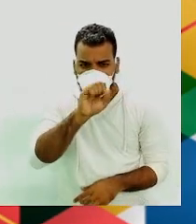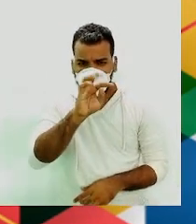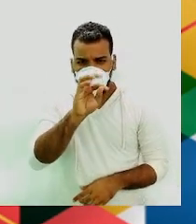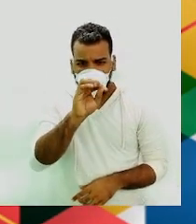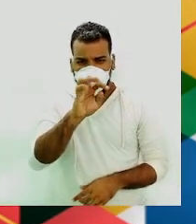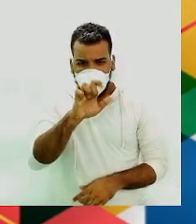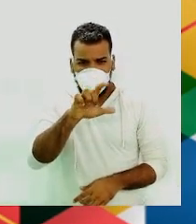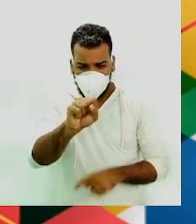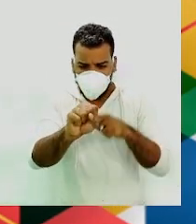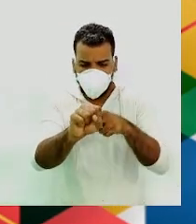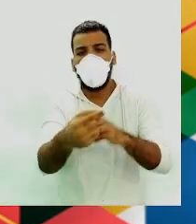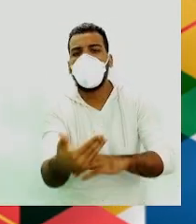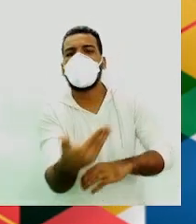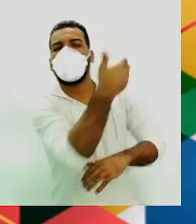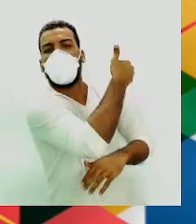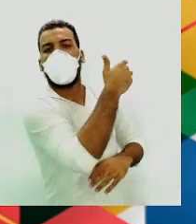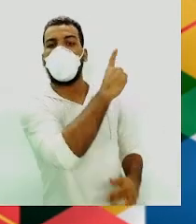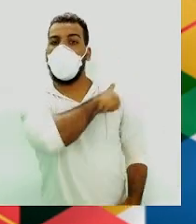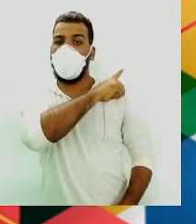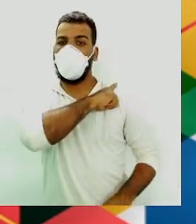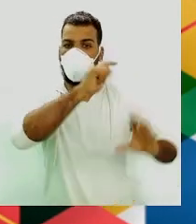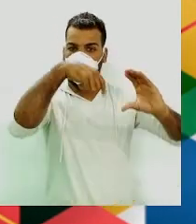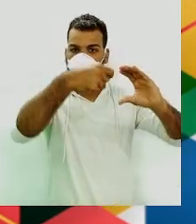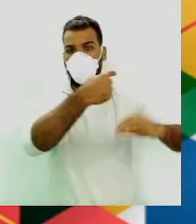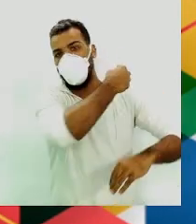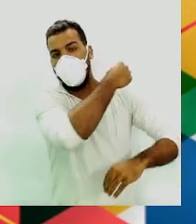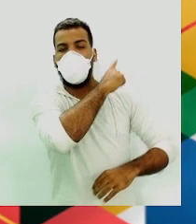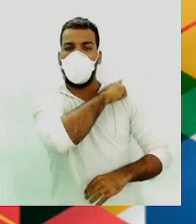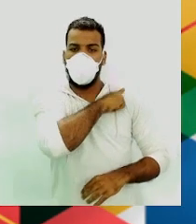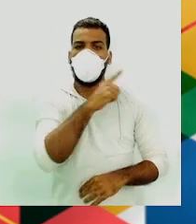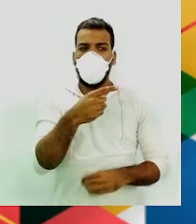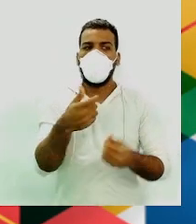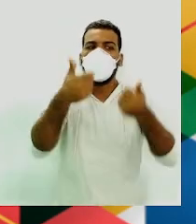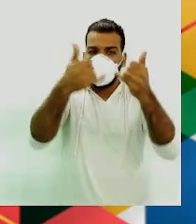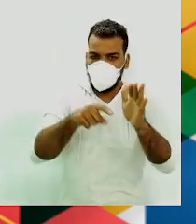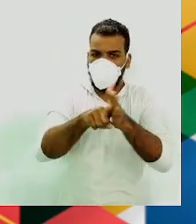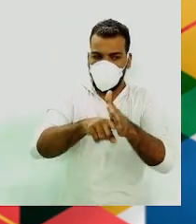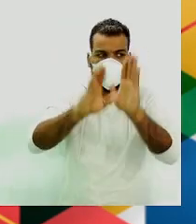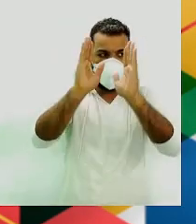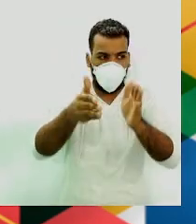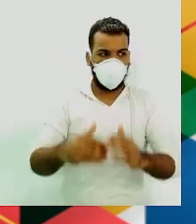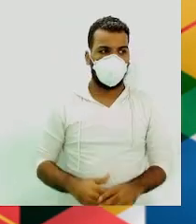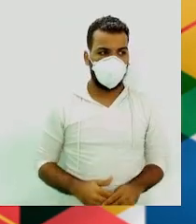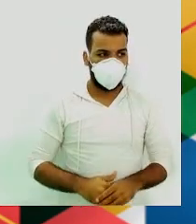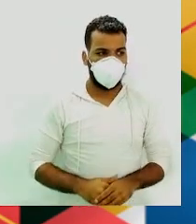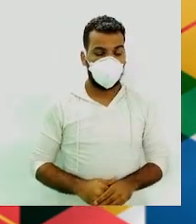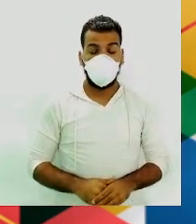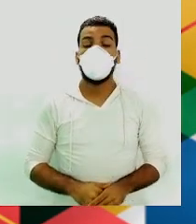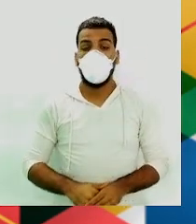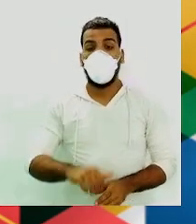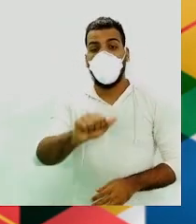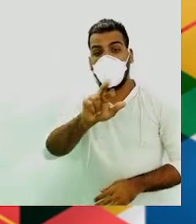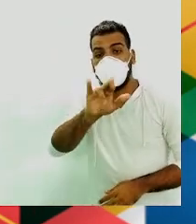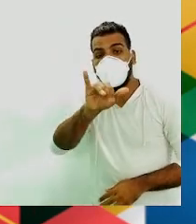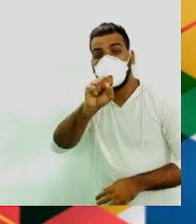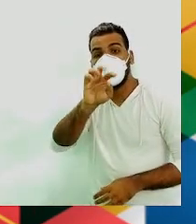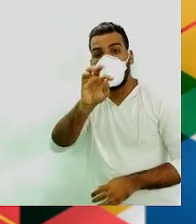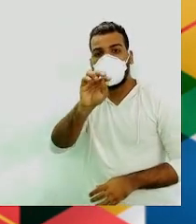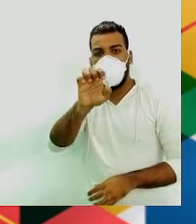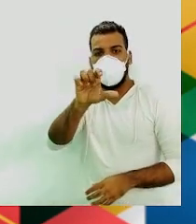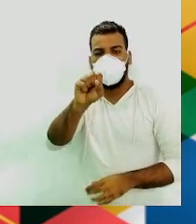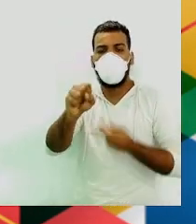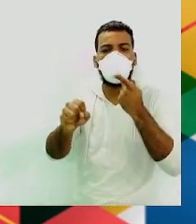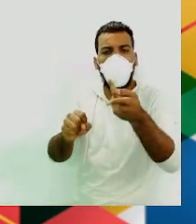eu fiz lá um estudo sobre esse filósofo, sua forma de pensar e etc. E Aristóteles, ele dizia o seguinte: